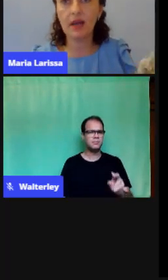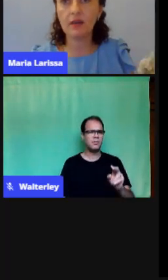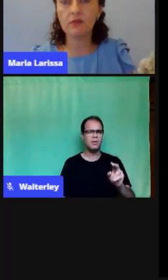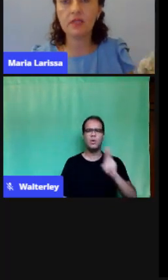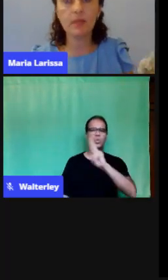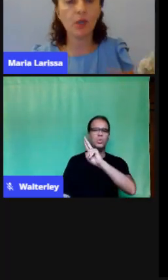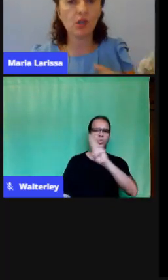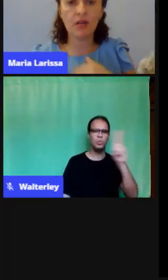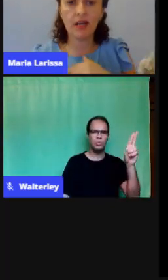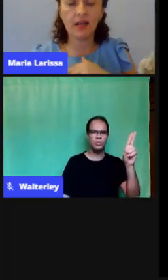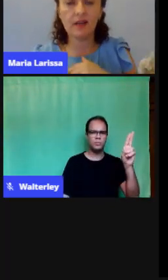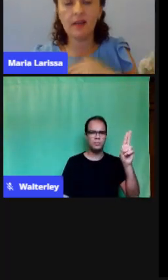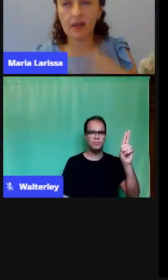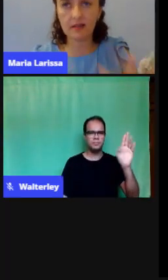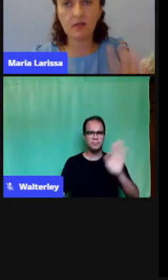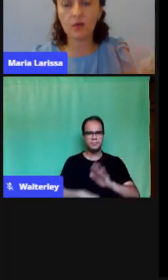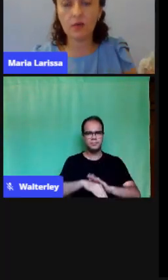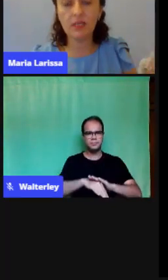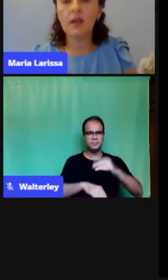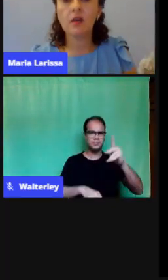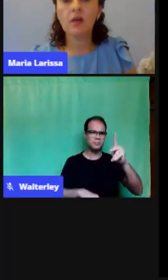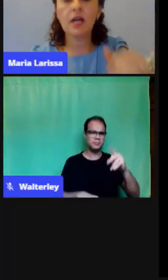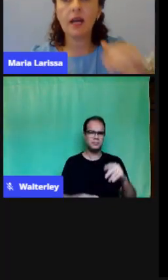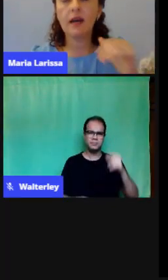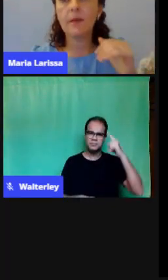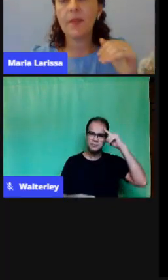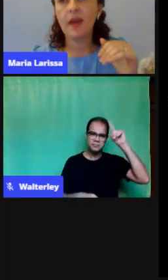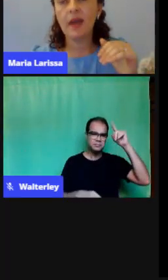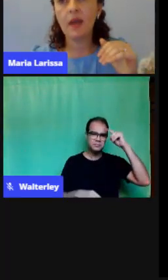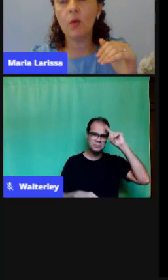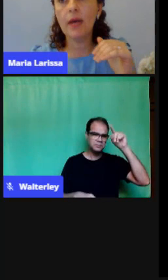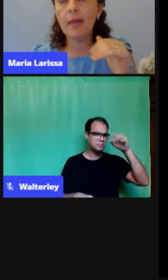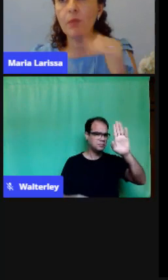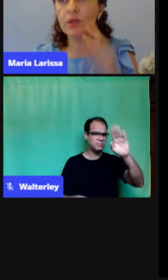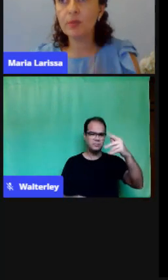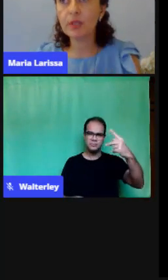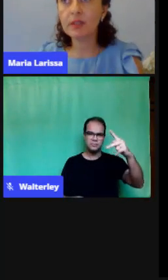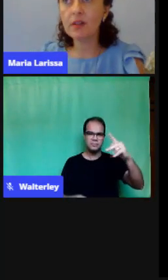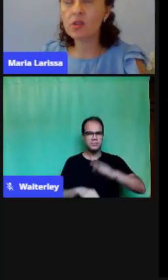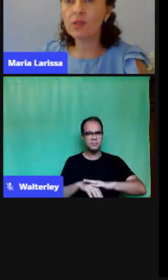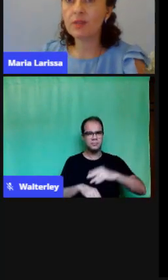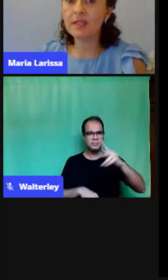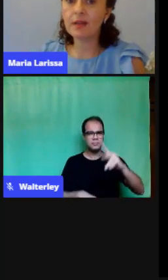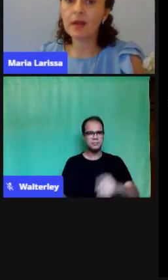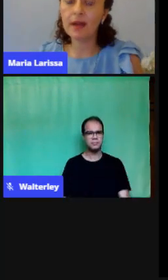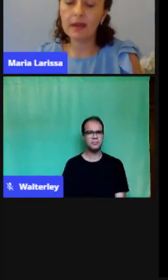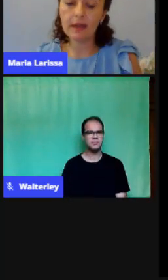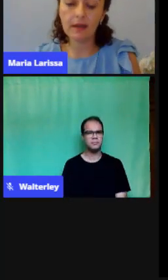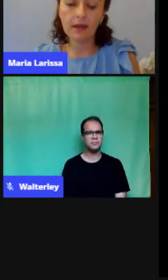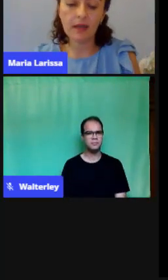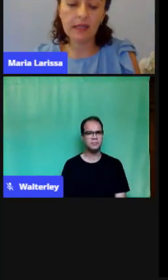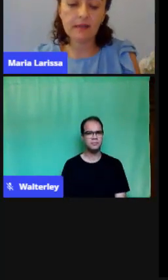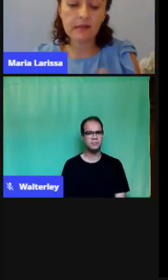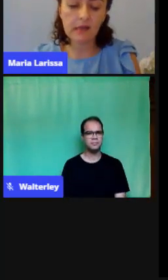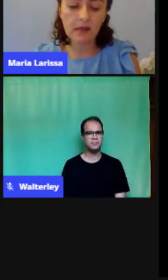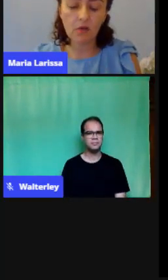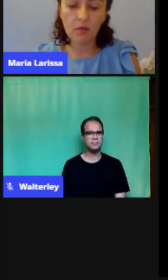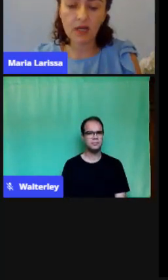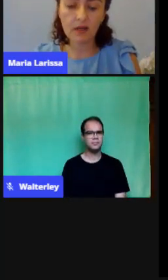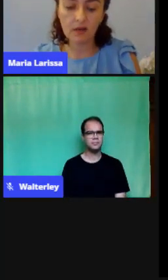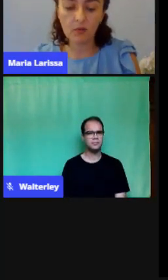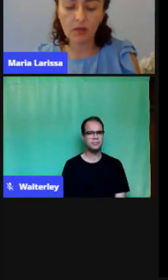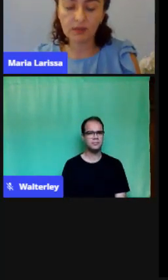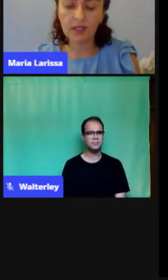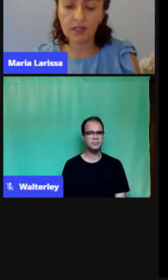seu formulário, você pode criar esse nome, colocar, é muito importante que você